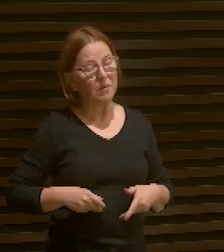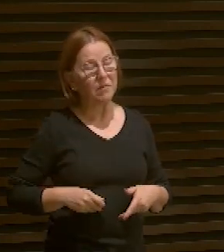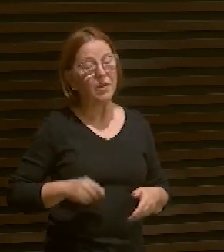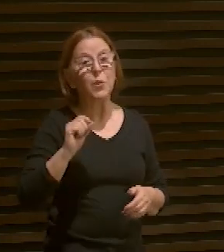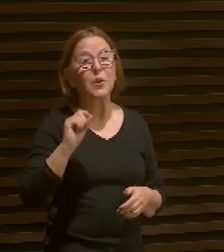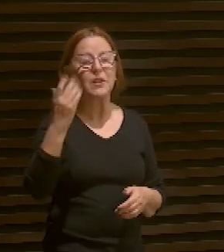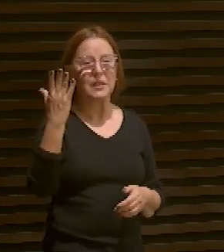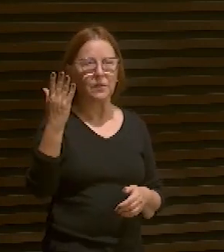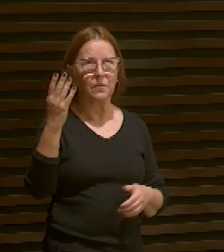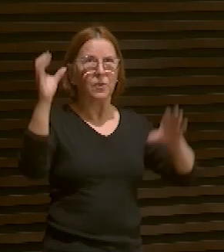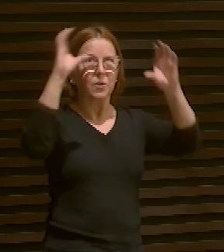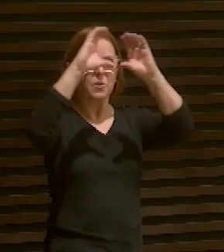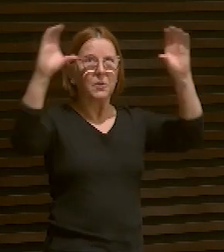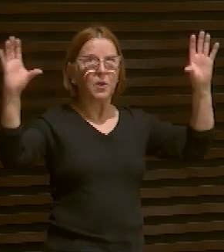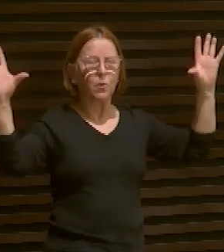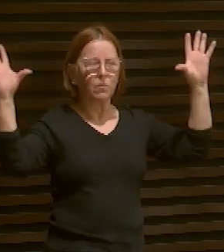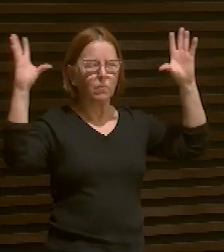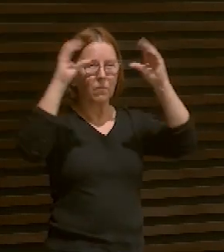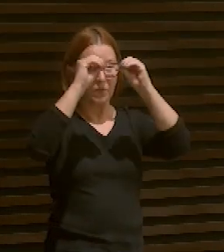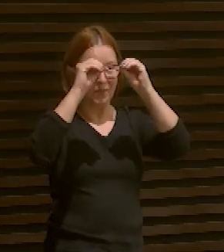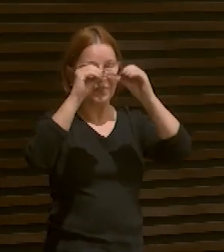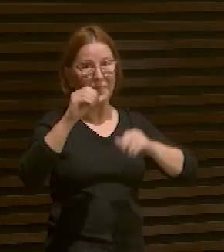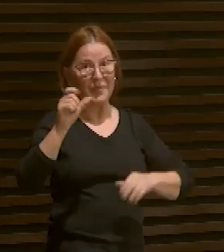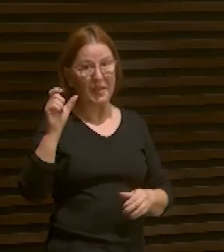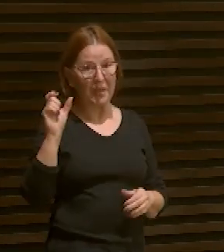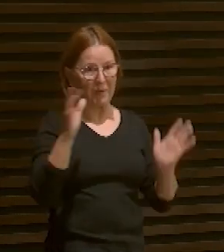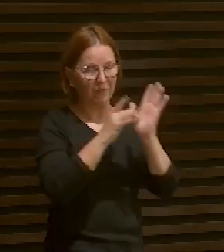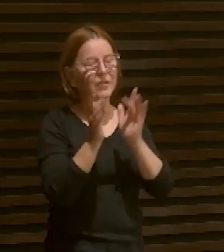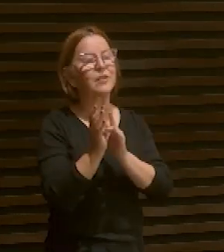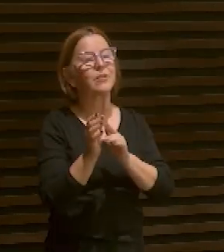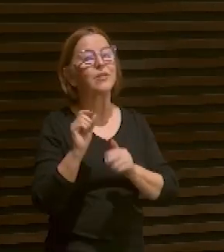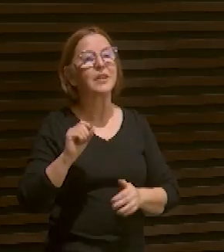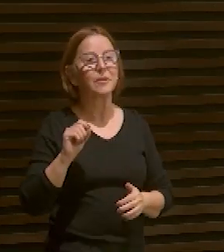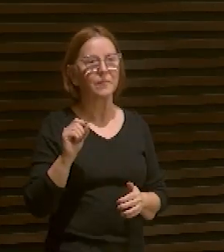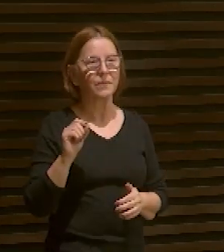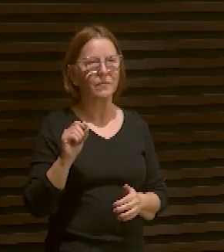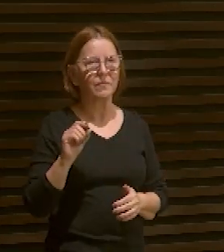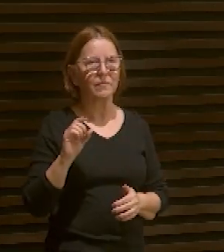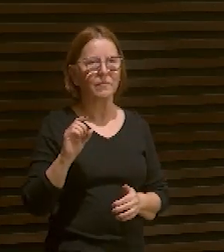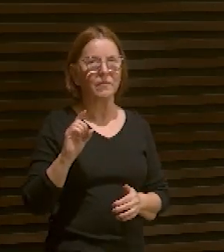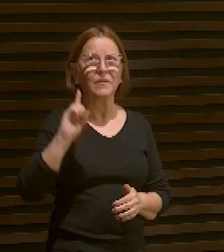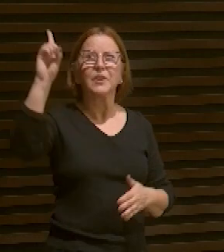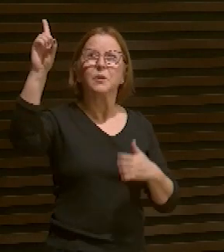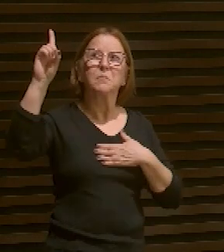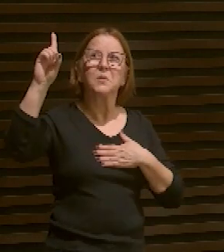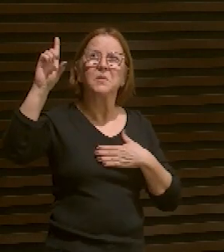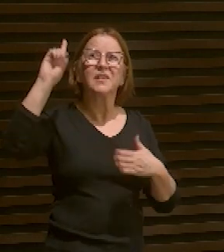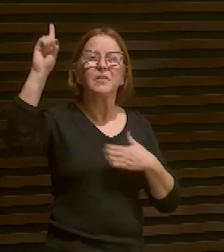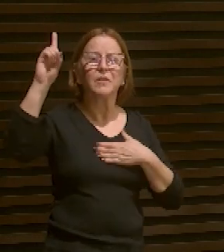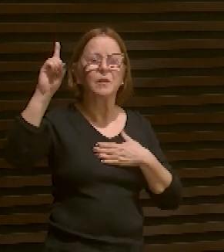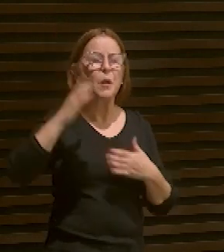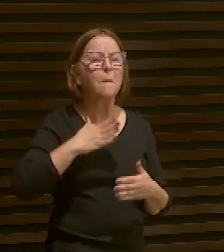O céu se escureceu e a palavra de Jesus foi: Deus meu, por que